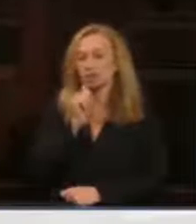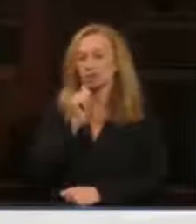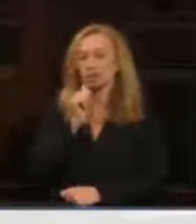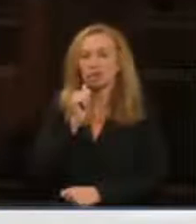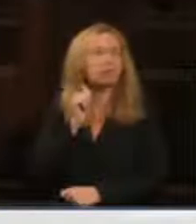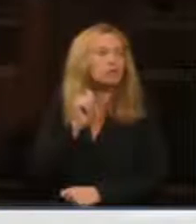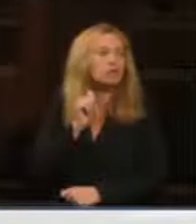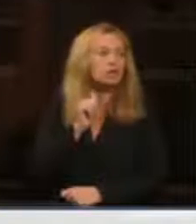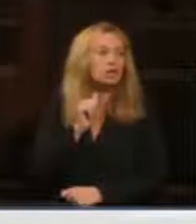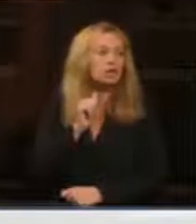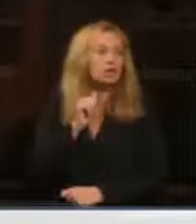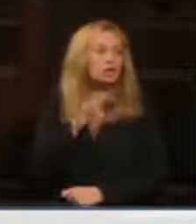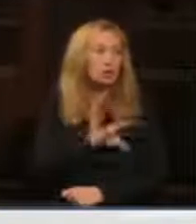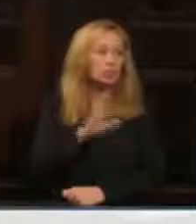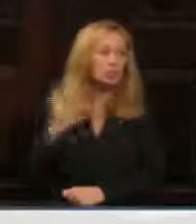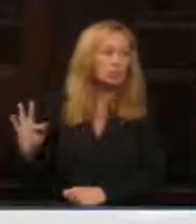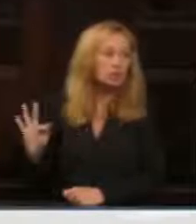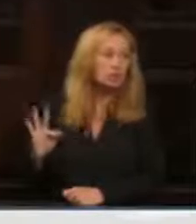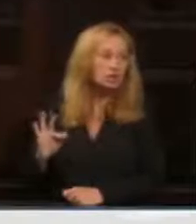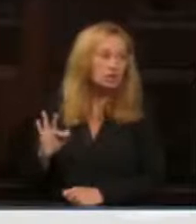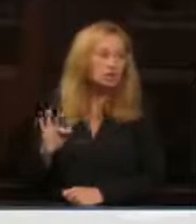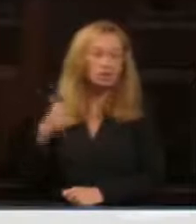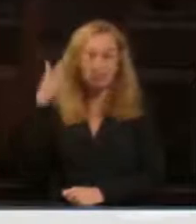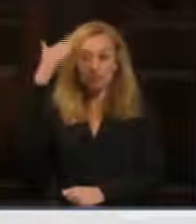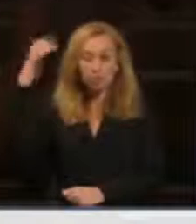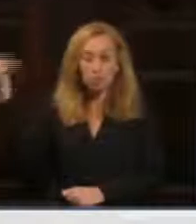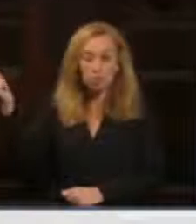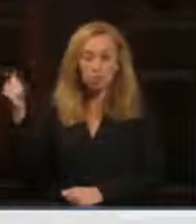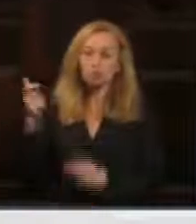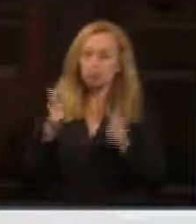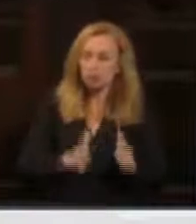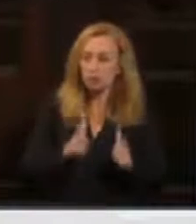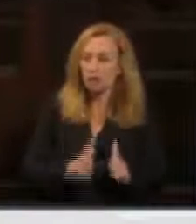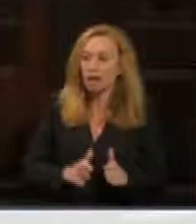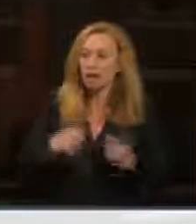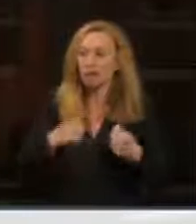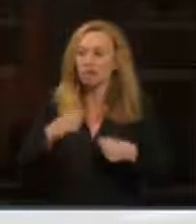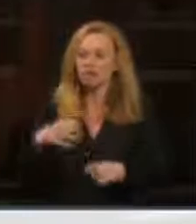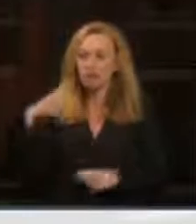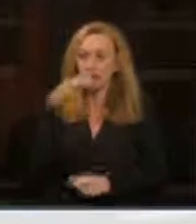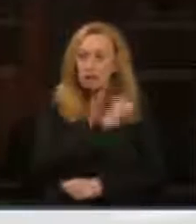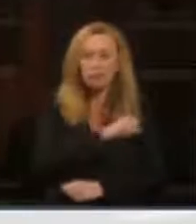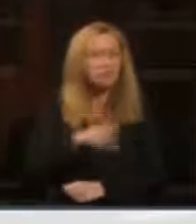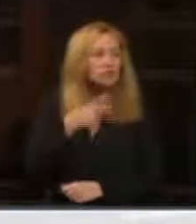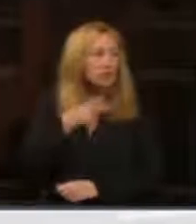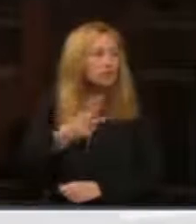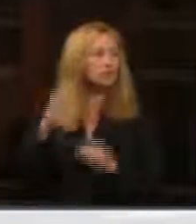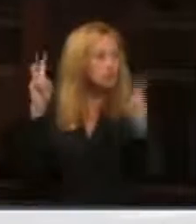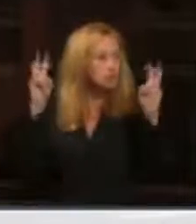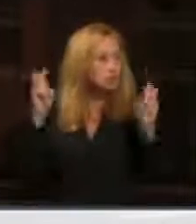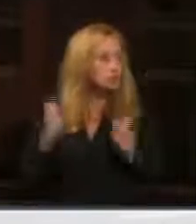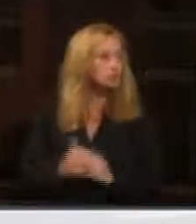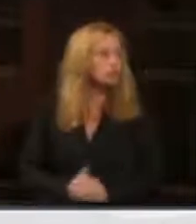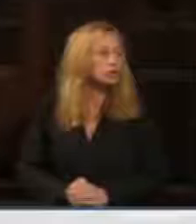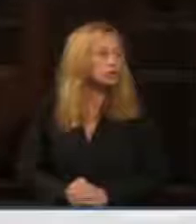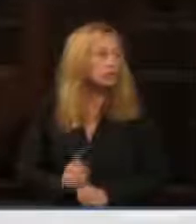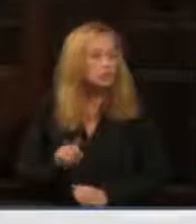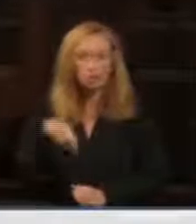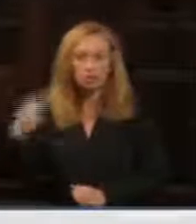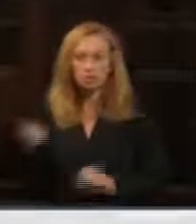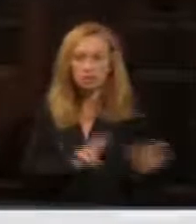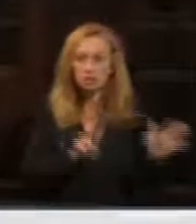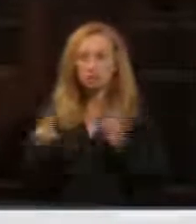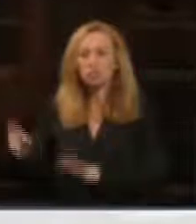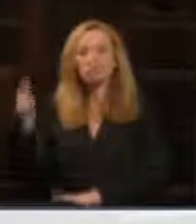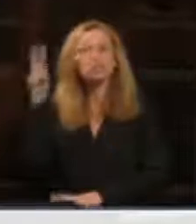na região dos lagos. Então, a gente precisa urgentemente falar desse assunto, e não é à toa que na próxima semana,